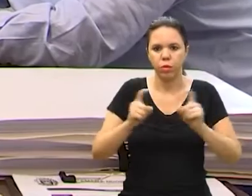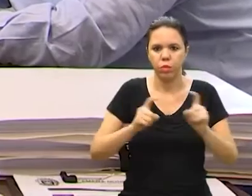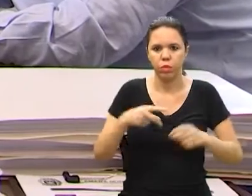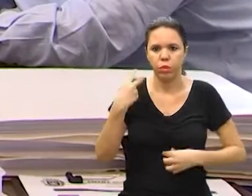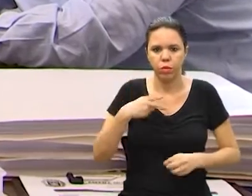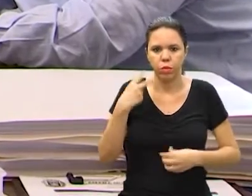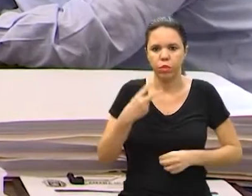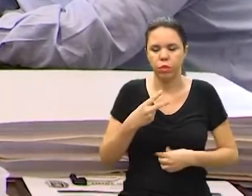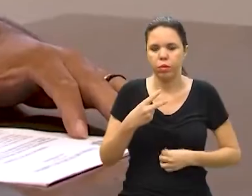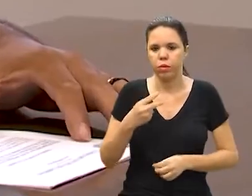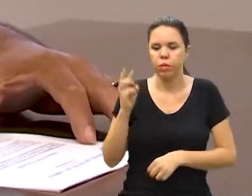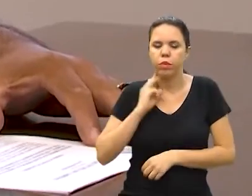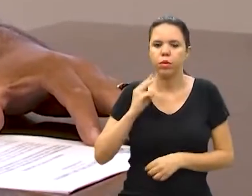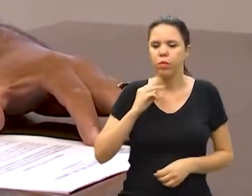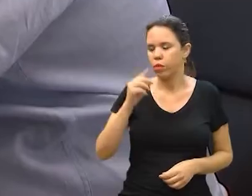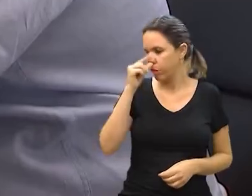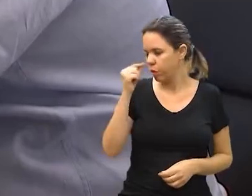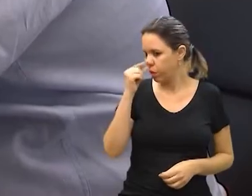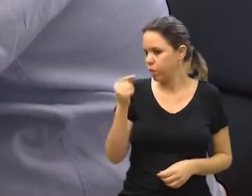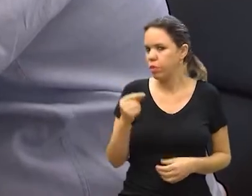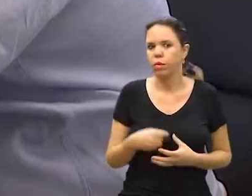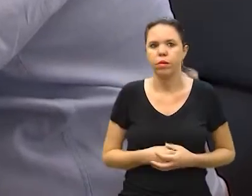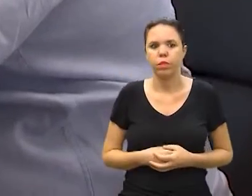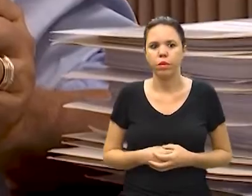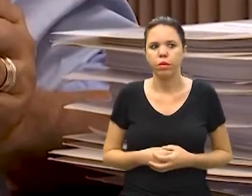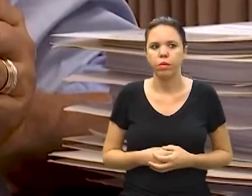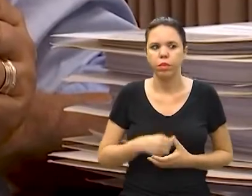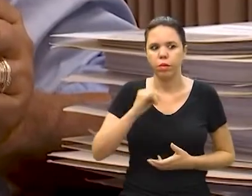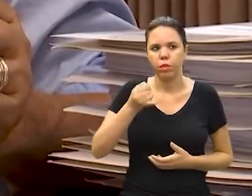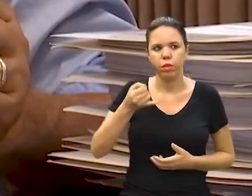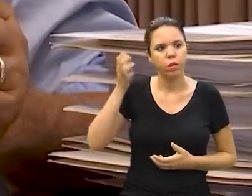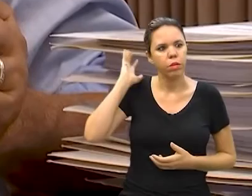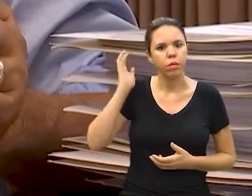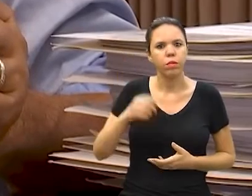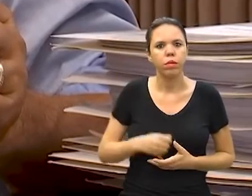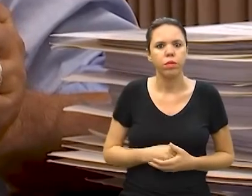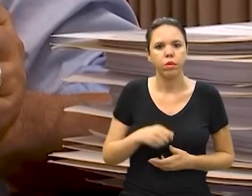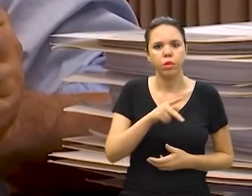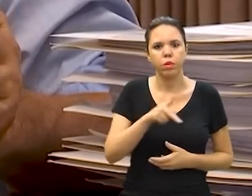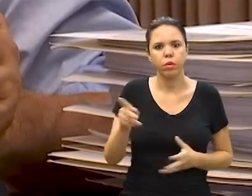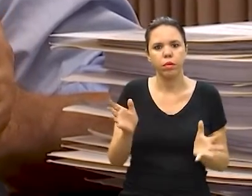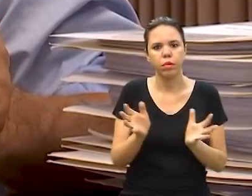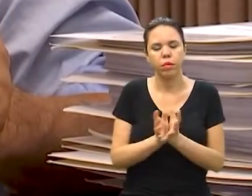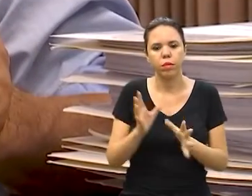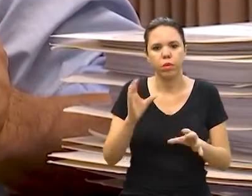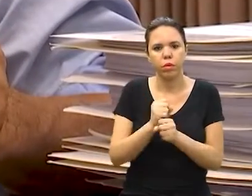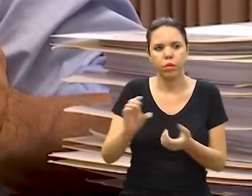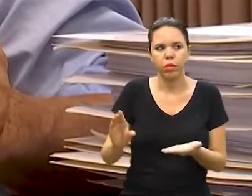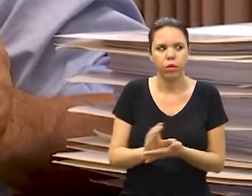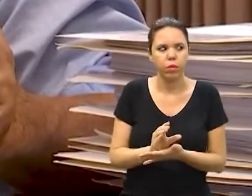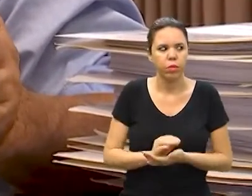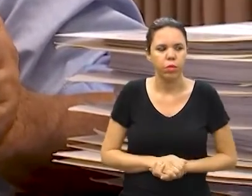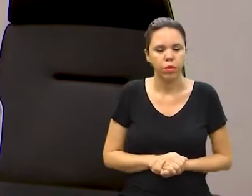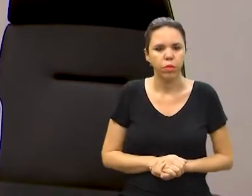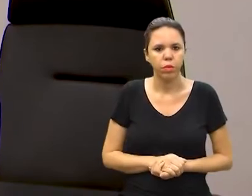Participaram da reunião os vereadores Cecílio Santos, Arnaldo Salvetti e Juscelino da Barbarense, presidente da Comissão de Finanças